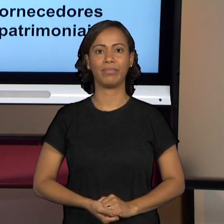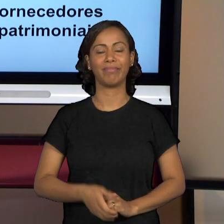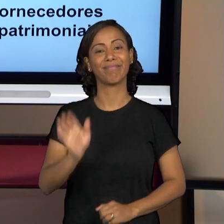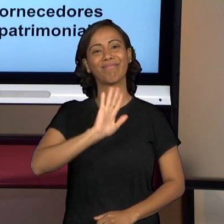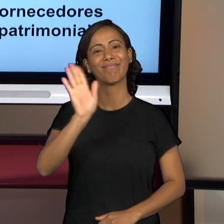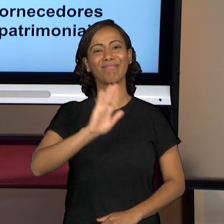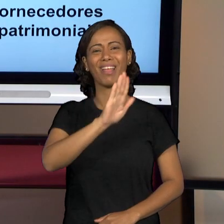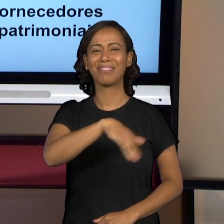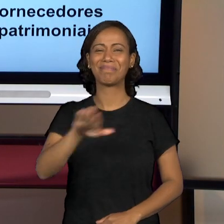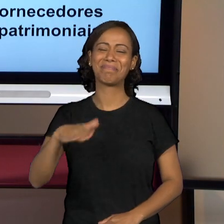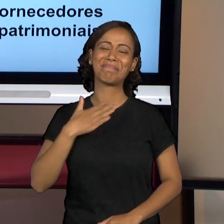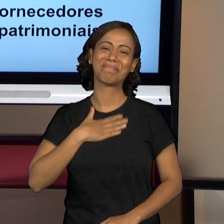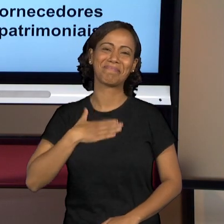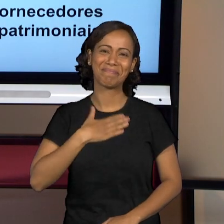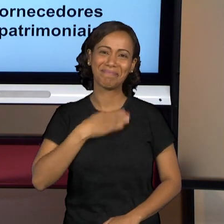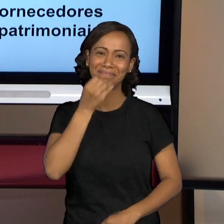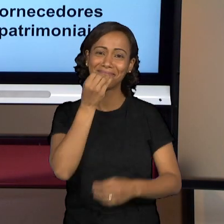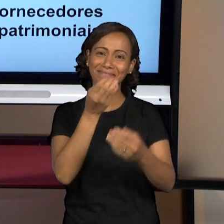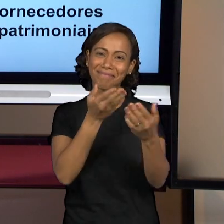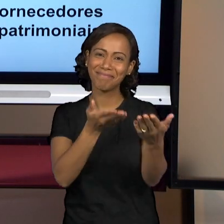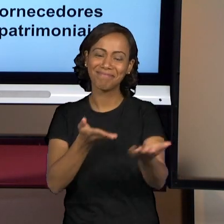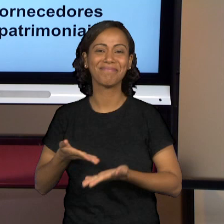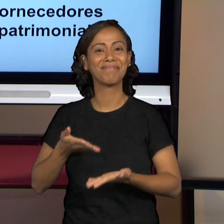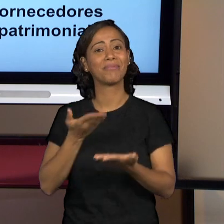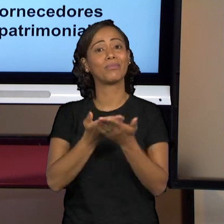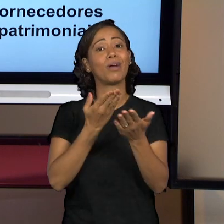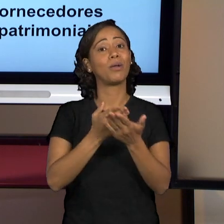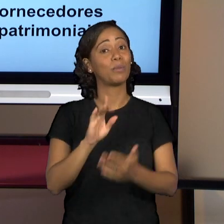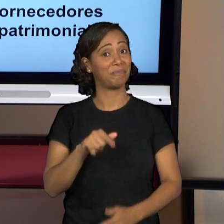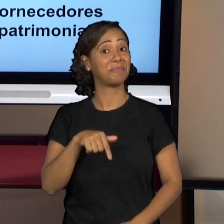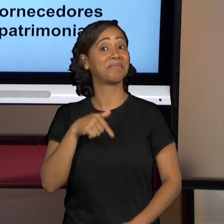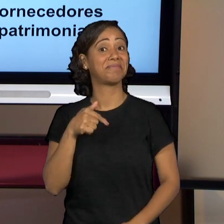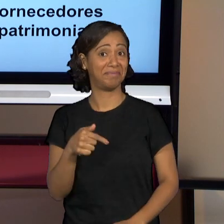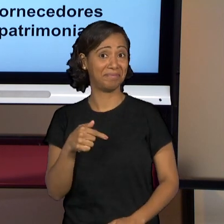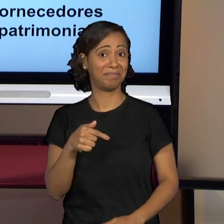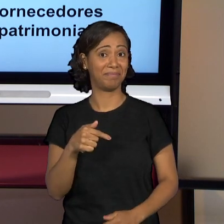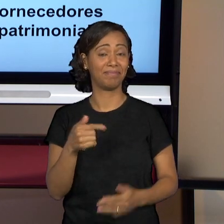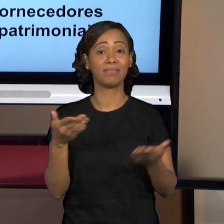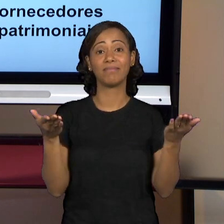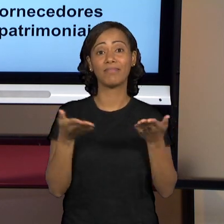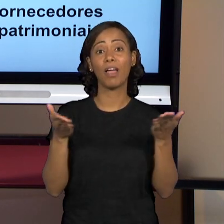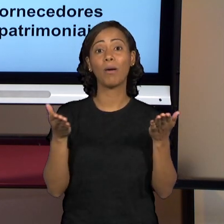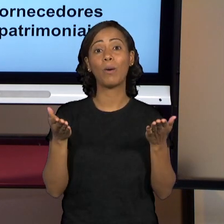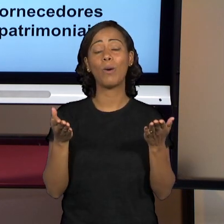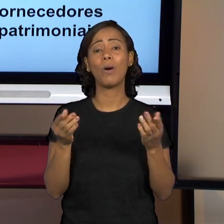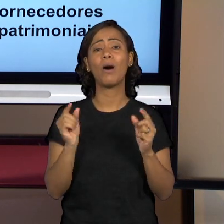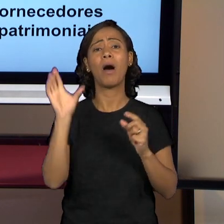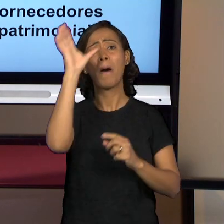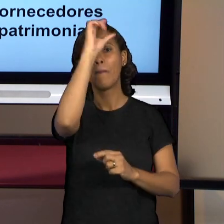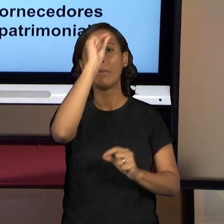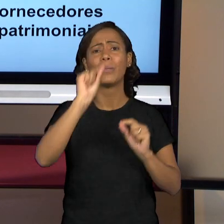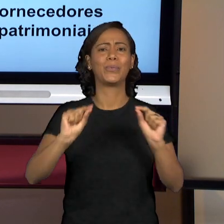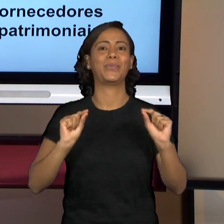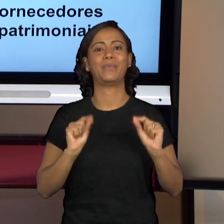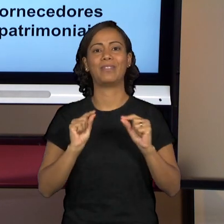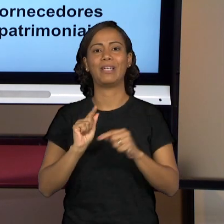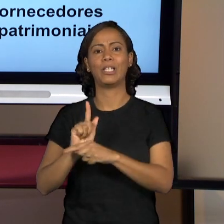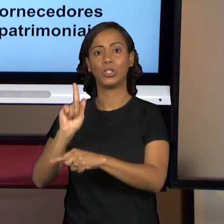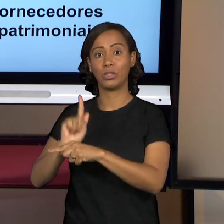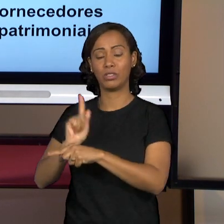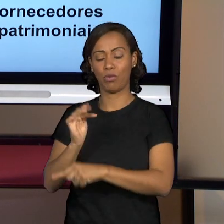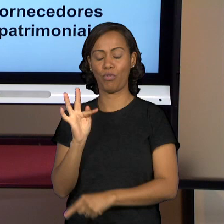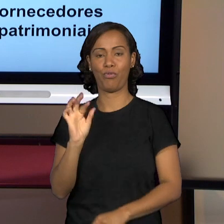Olá, querido aluno, seja bem-vindo à nossa aula de número 7. Especificamente nesse módulo, nós vamos tratar sobre a gestão